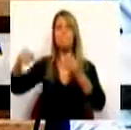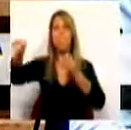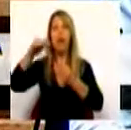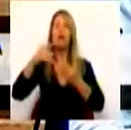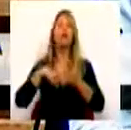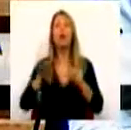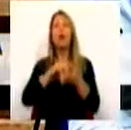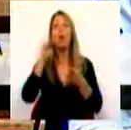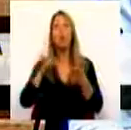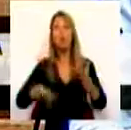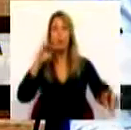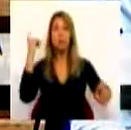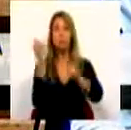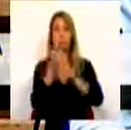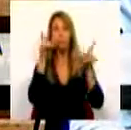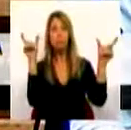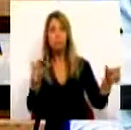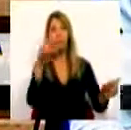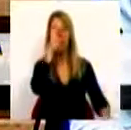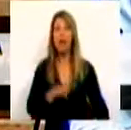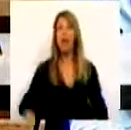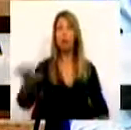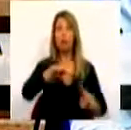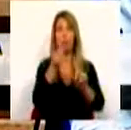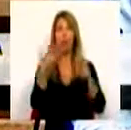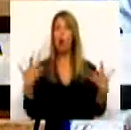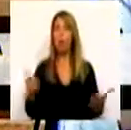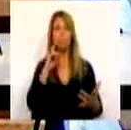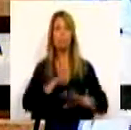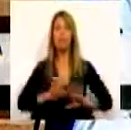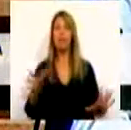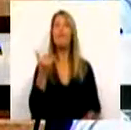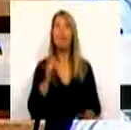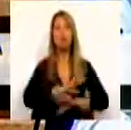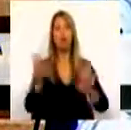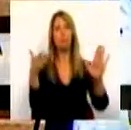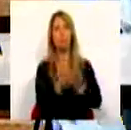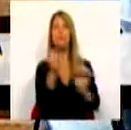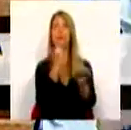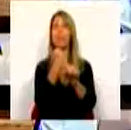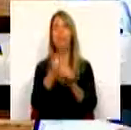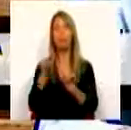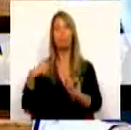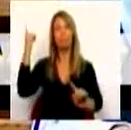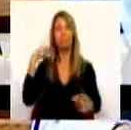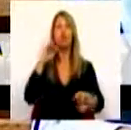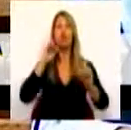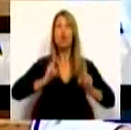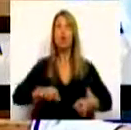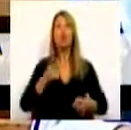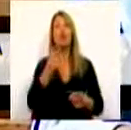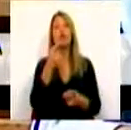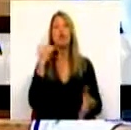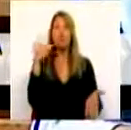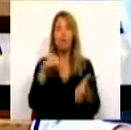dos vigilantes de natureza para este ano está assegurada, 20 já estão mesmo a trabalhar, aliás, desde segunda-feira, 30 assim